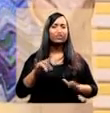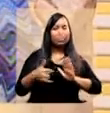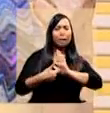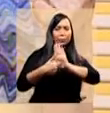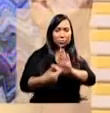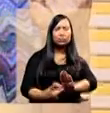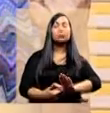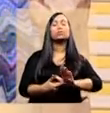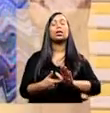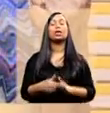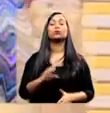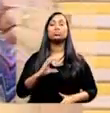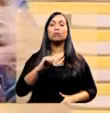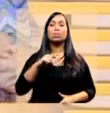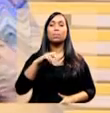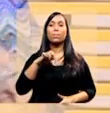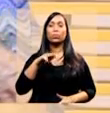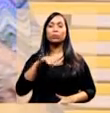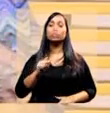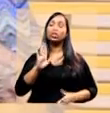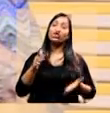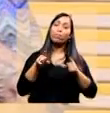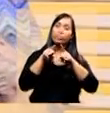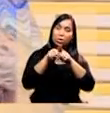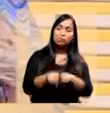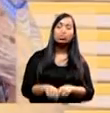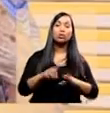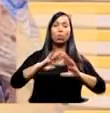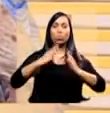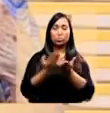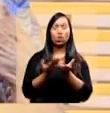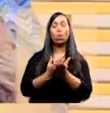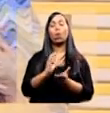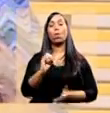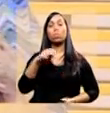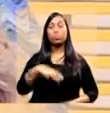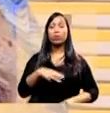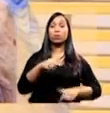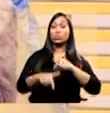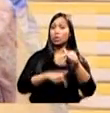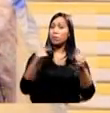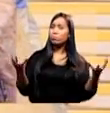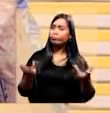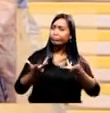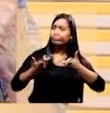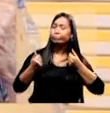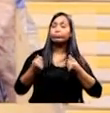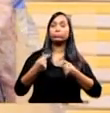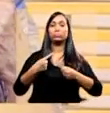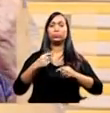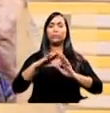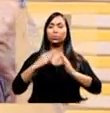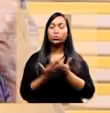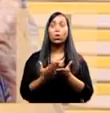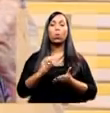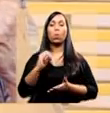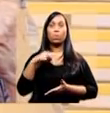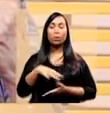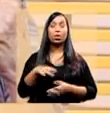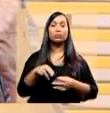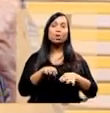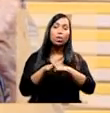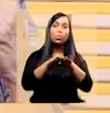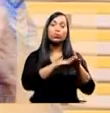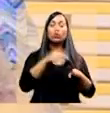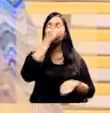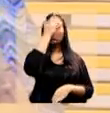foi apresentado no Cinépolis, né? Já temos essa parceria com a COPEN, um trabalho extraordinário da COPEN na questão da